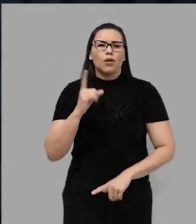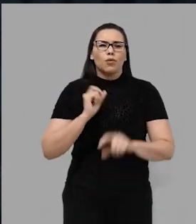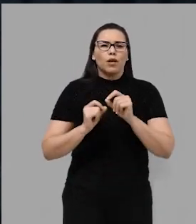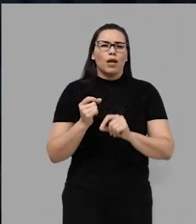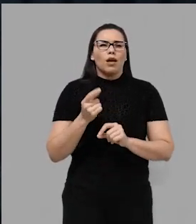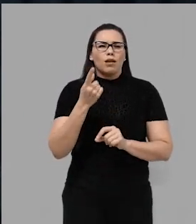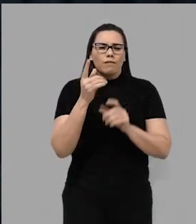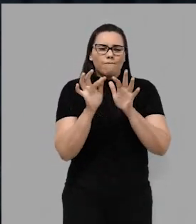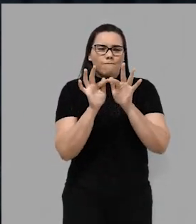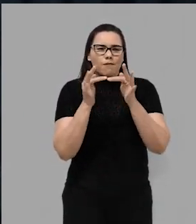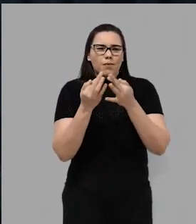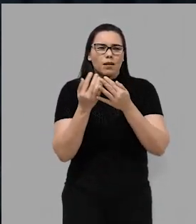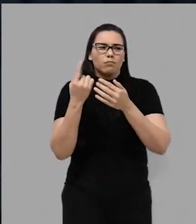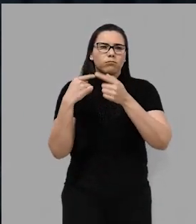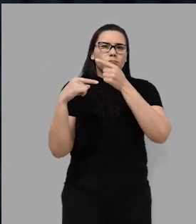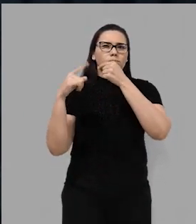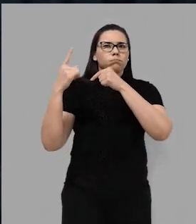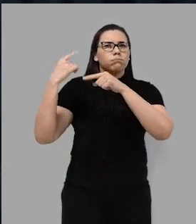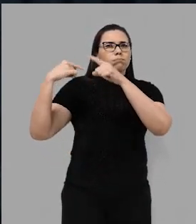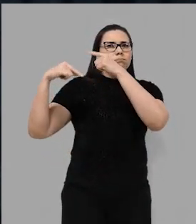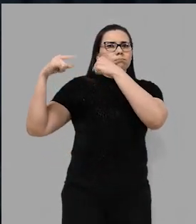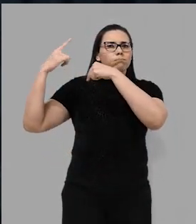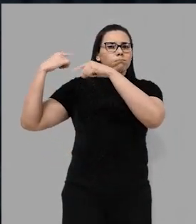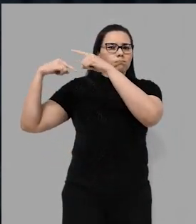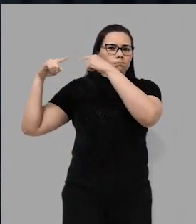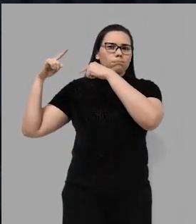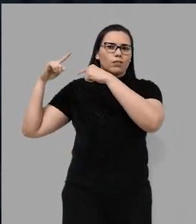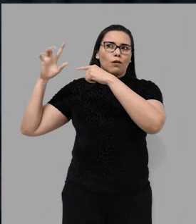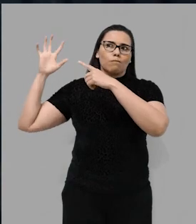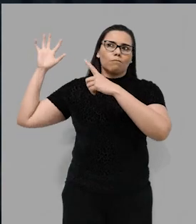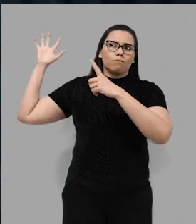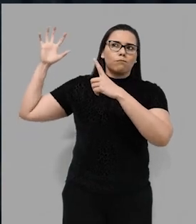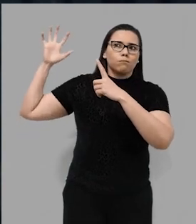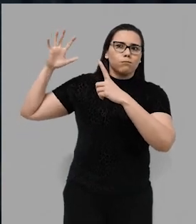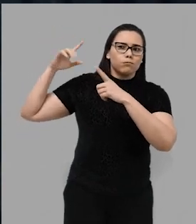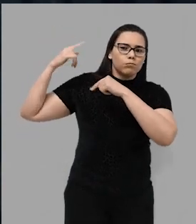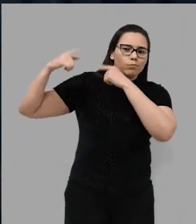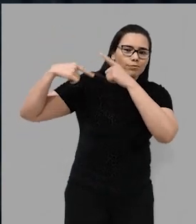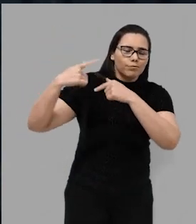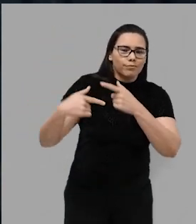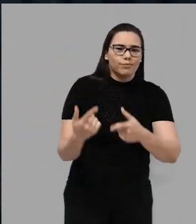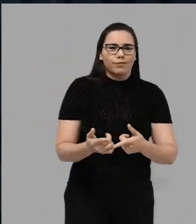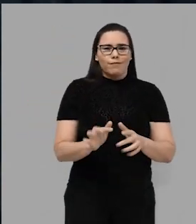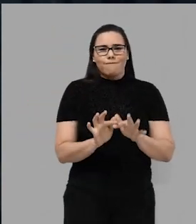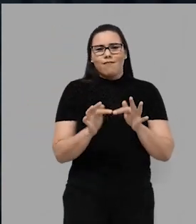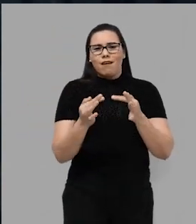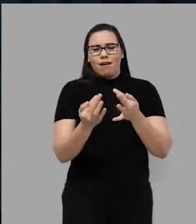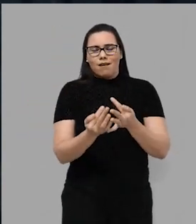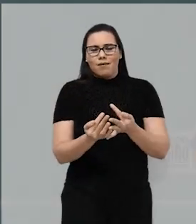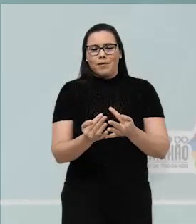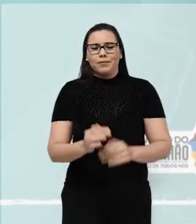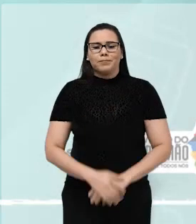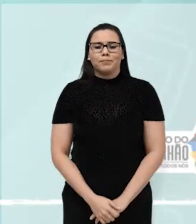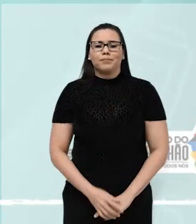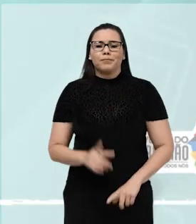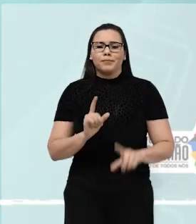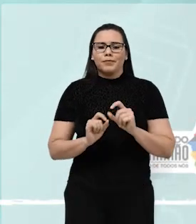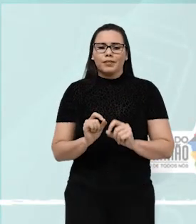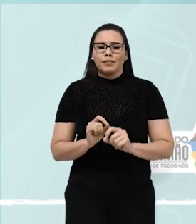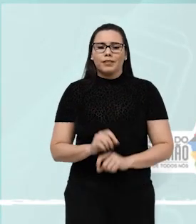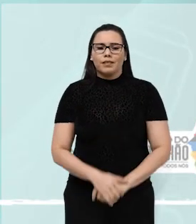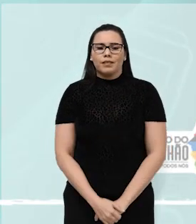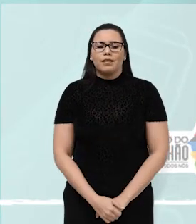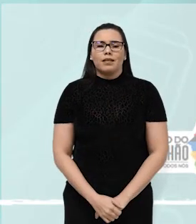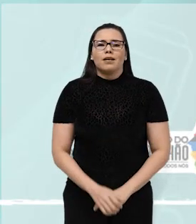ancestral comum, ok? Que teriam originado todas as plantas. E acredita-se que esse ancestral comum teria também originado